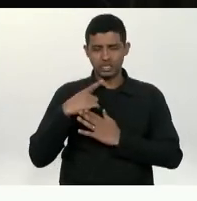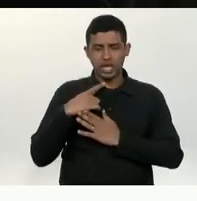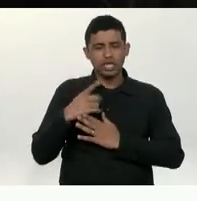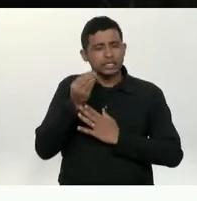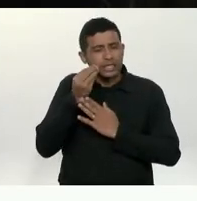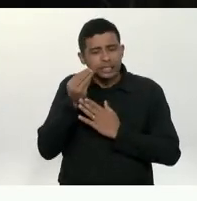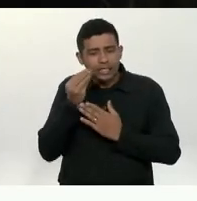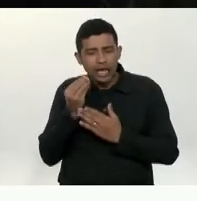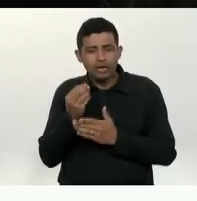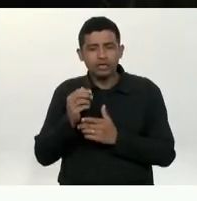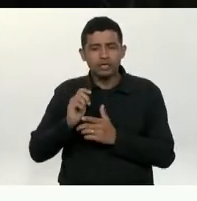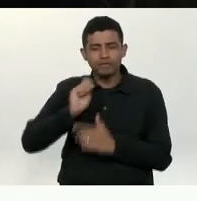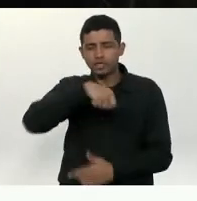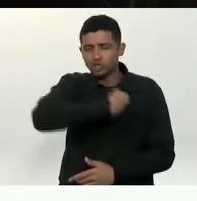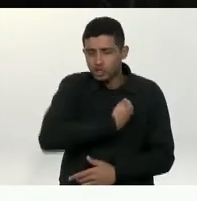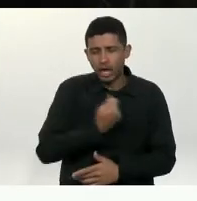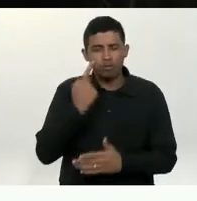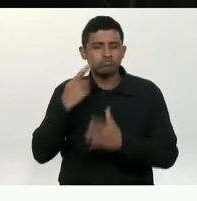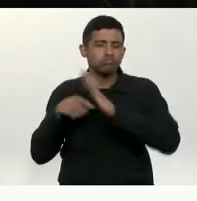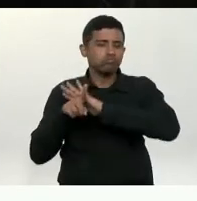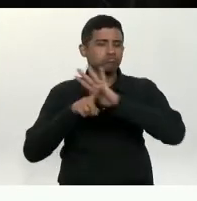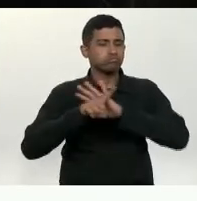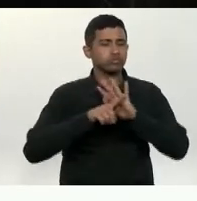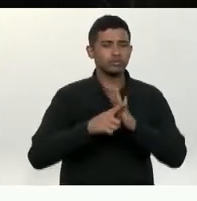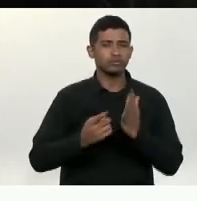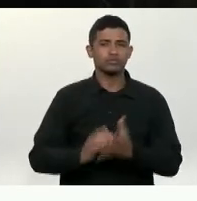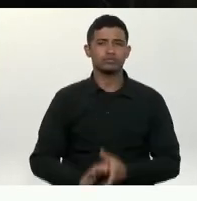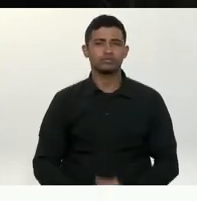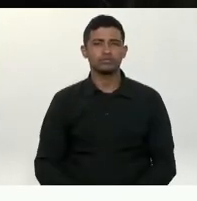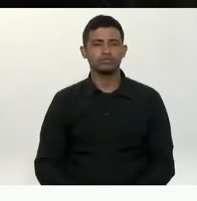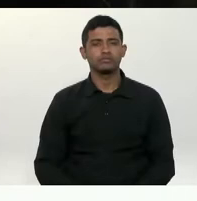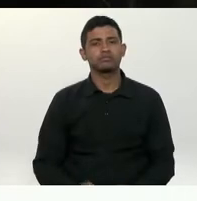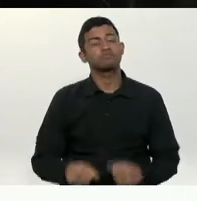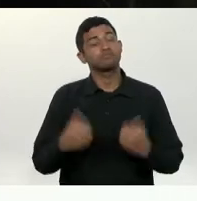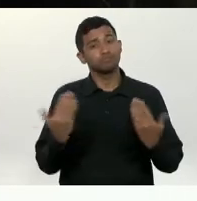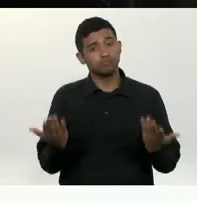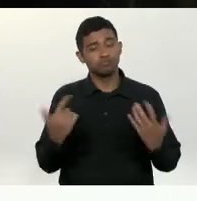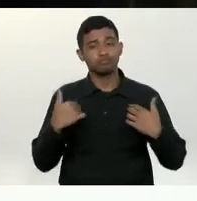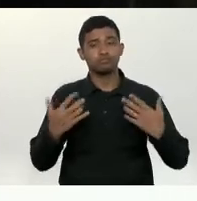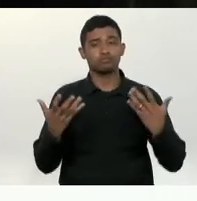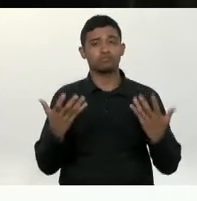abertura para que possa ser feita essa renovação. Então, eu queria, assim,